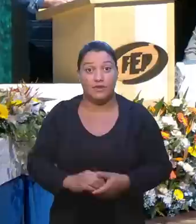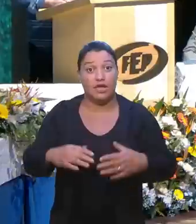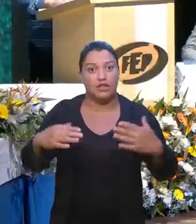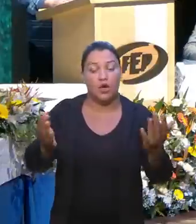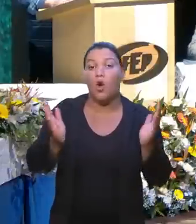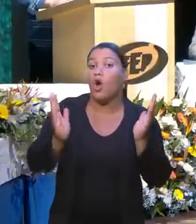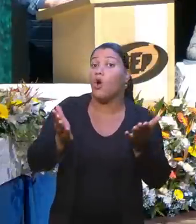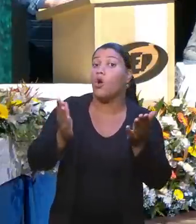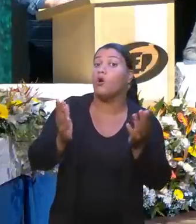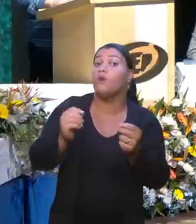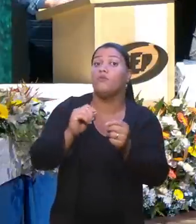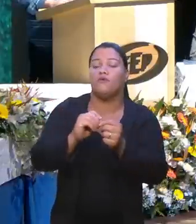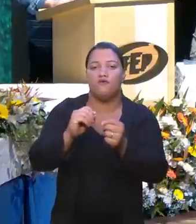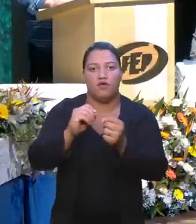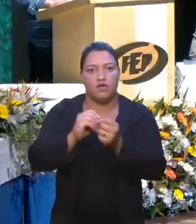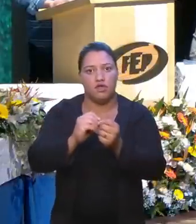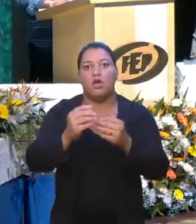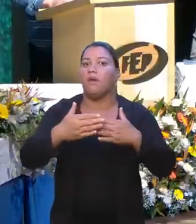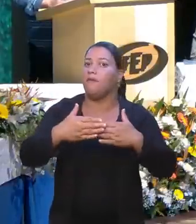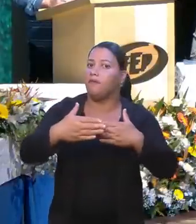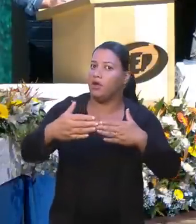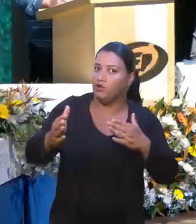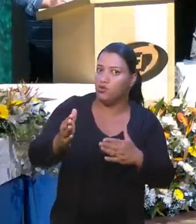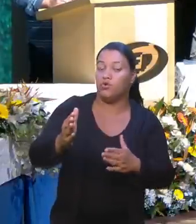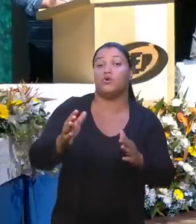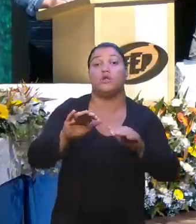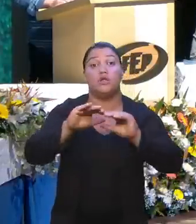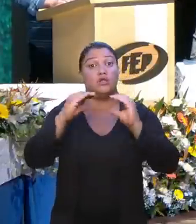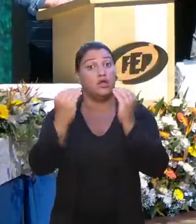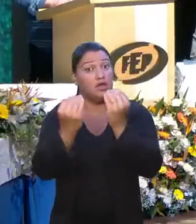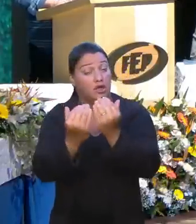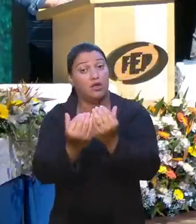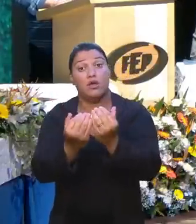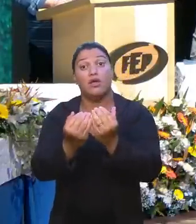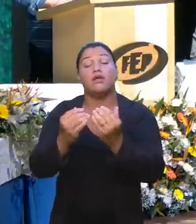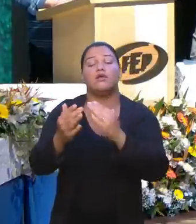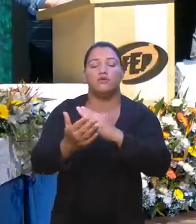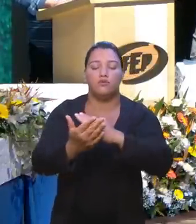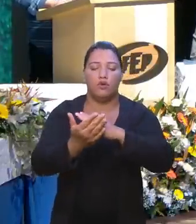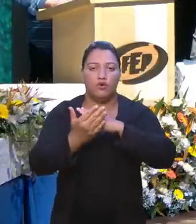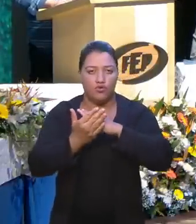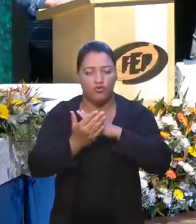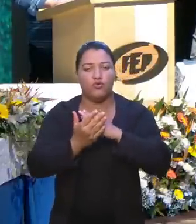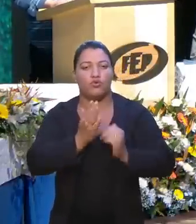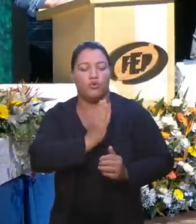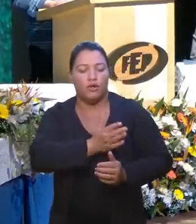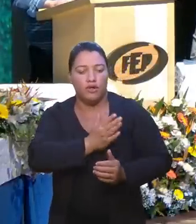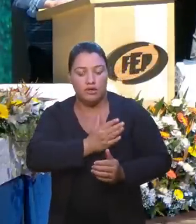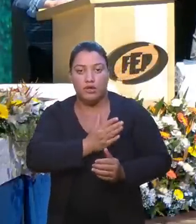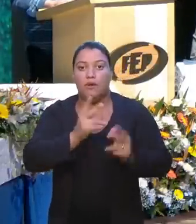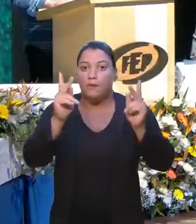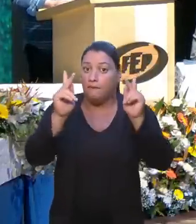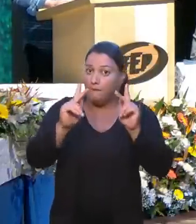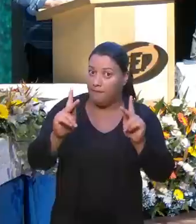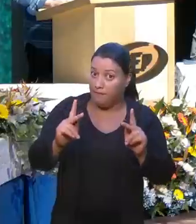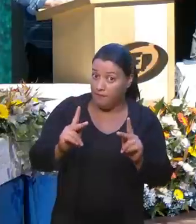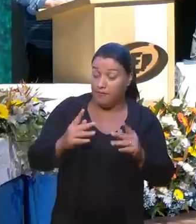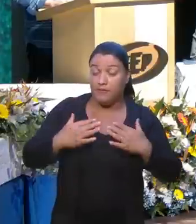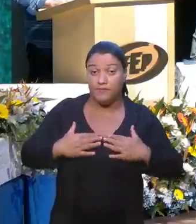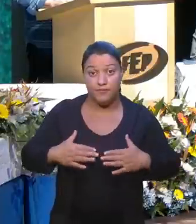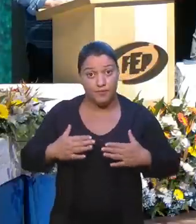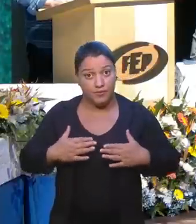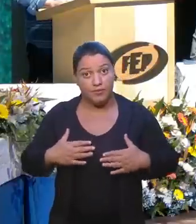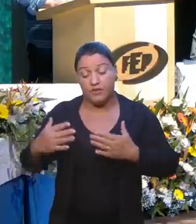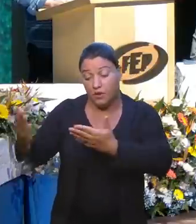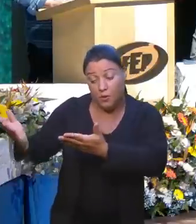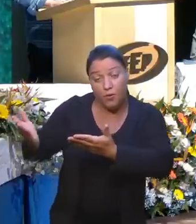Faremos a prece de abertura desta conferência, que nos auxiliará a acalmar nossos corações e mentes. Convidamos, então, o